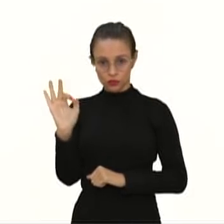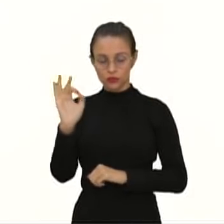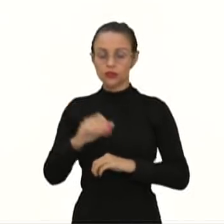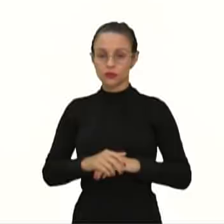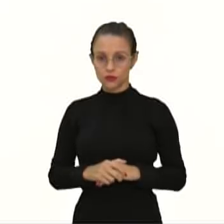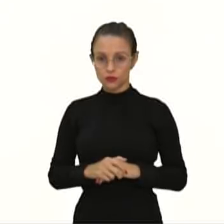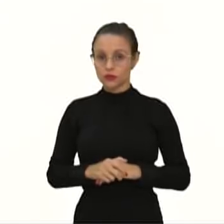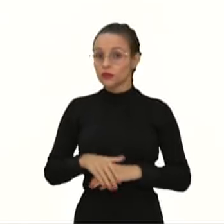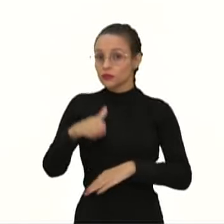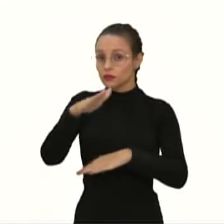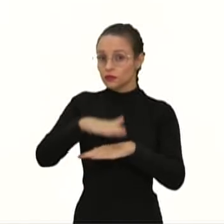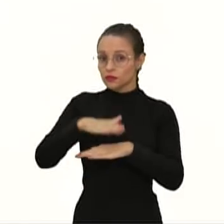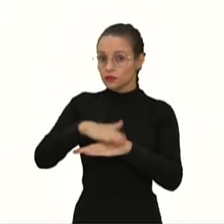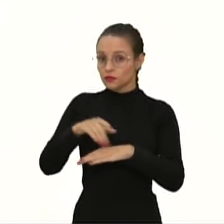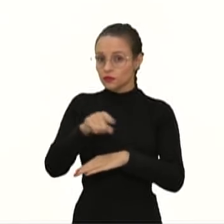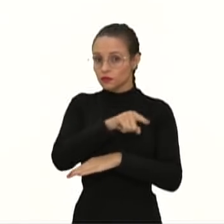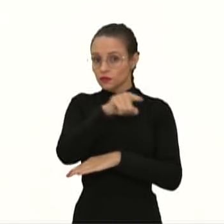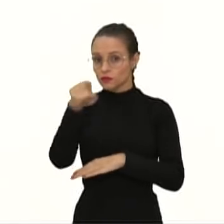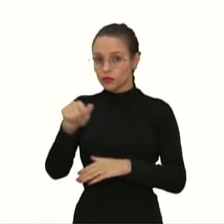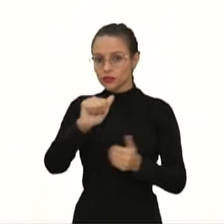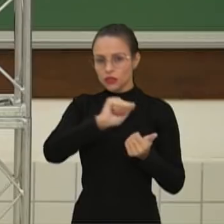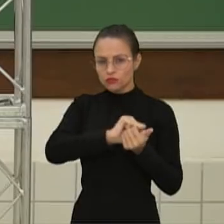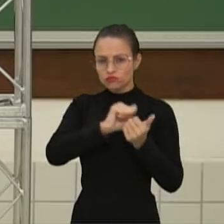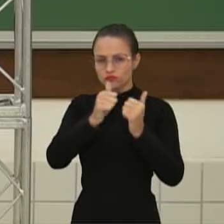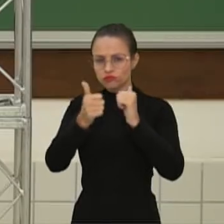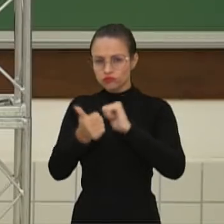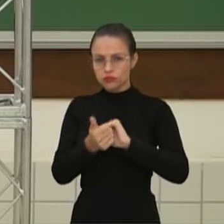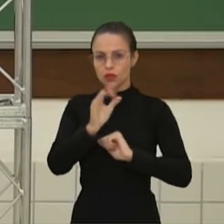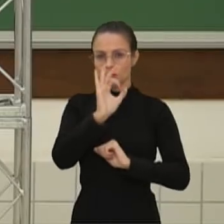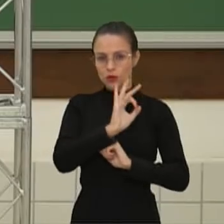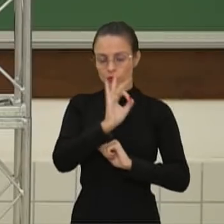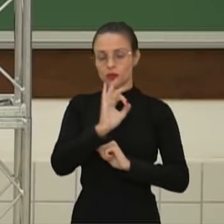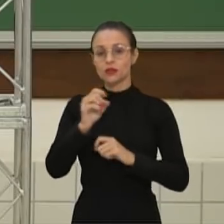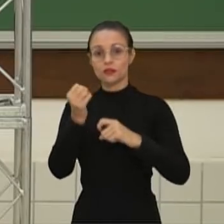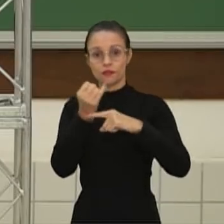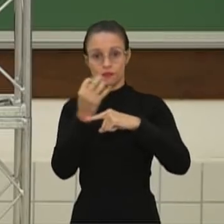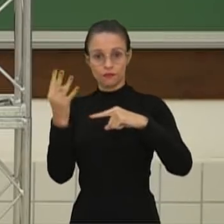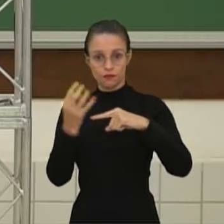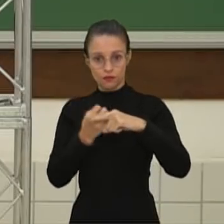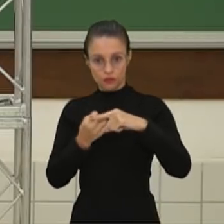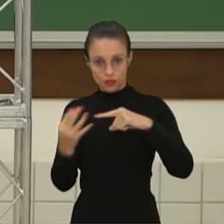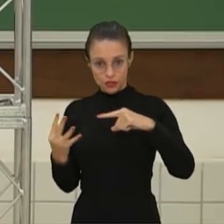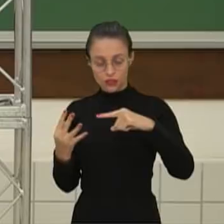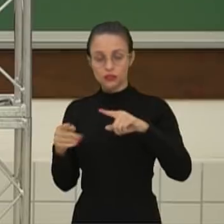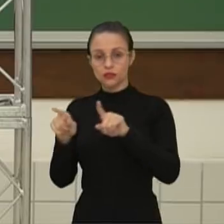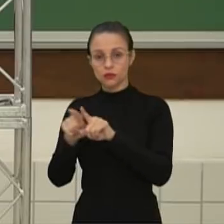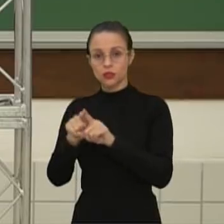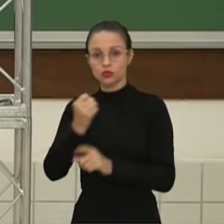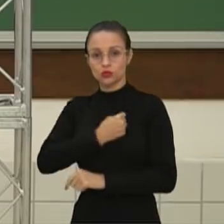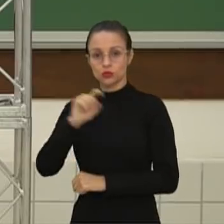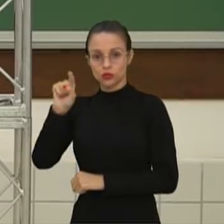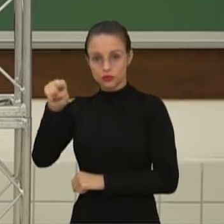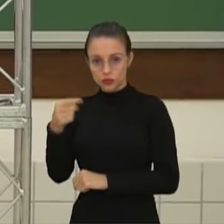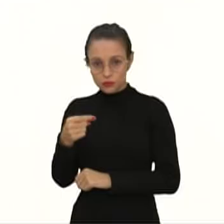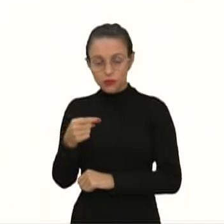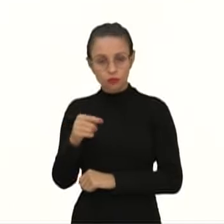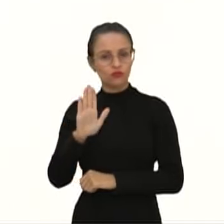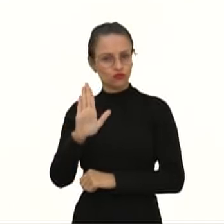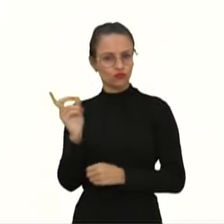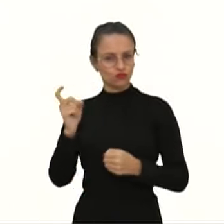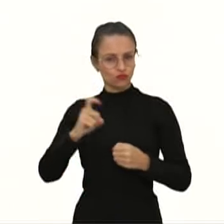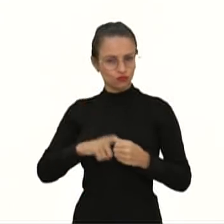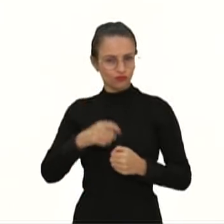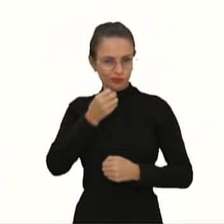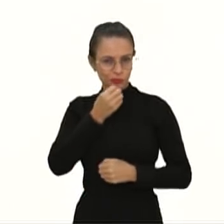10,05%. Então, vocês vão transformar todas essas porcentagens em fração decimal e número decimal. E a gente já retorna,